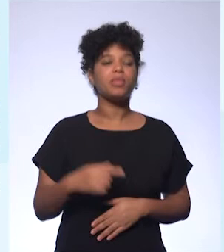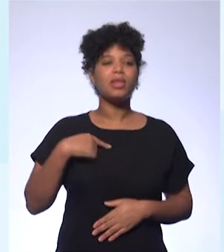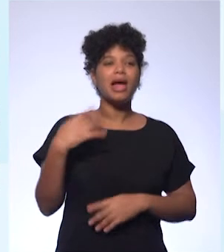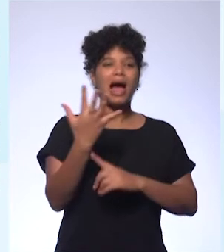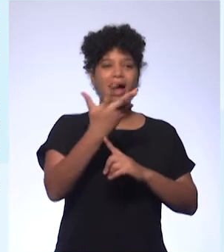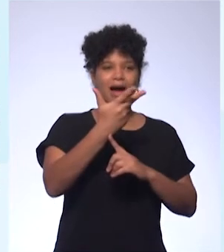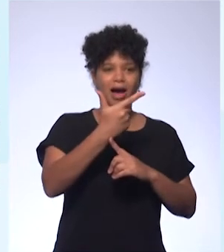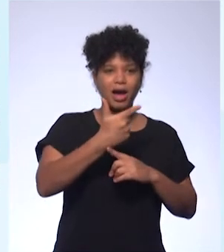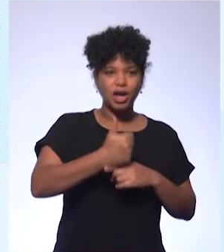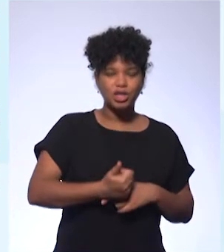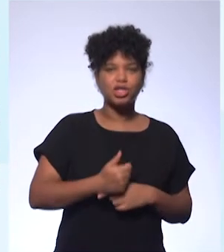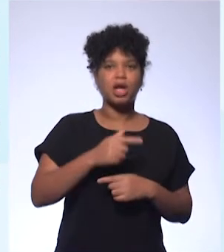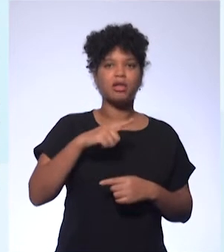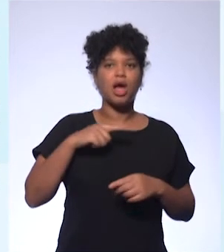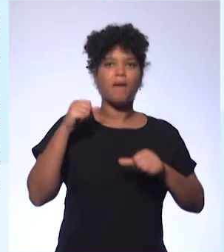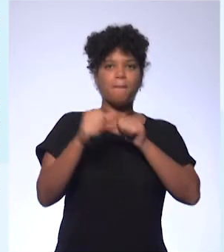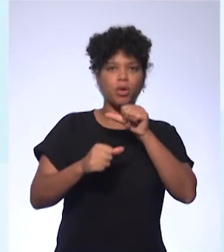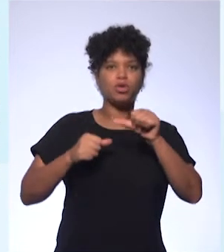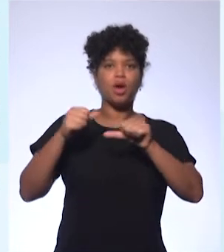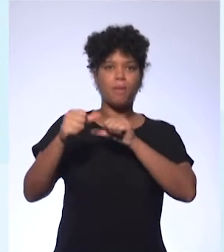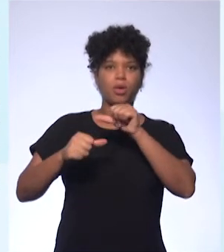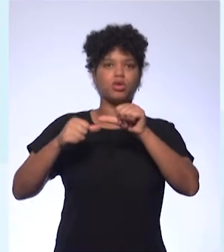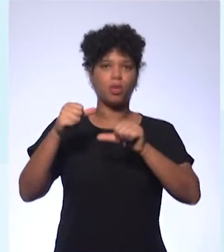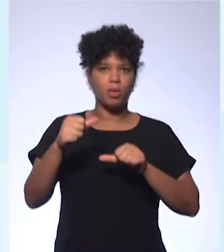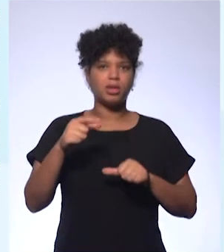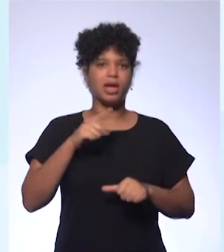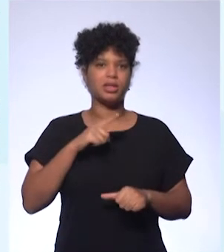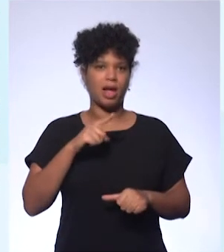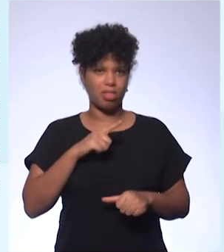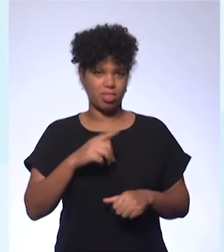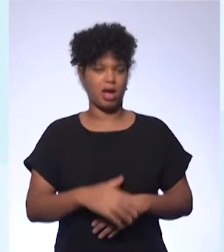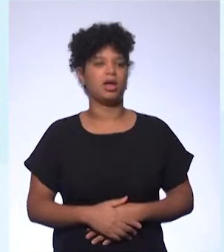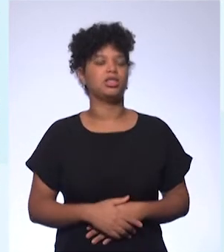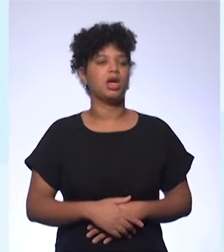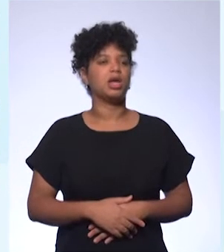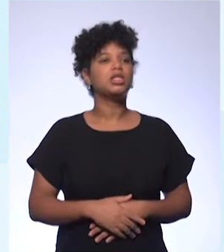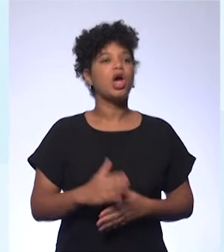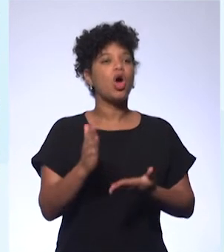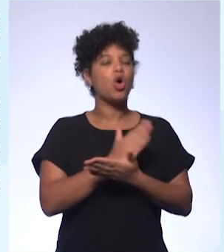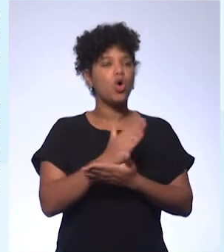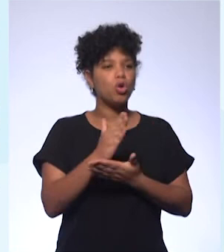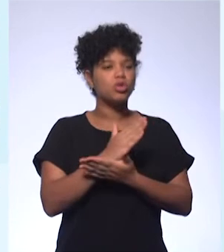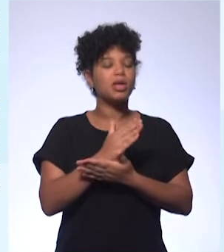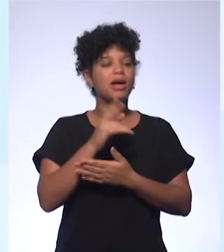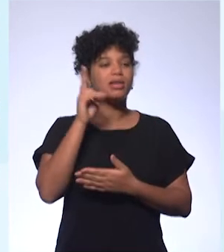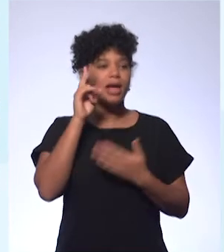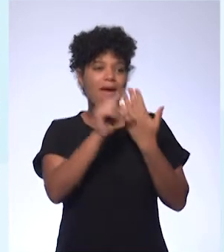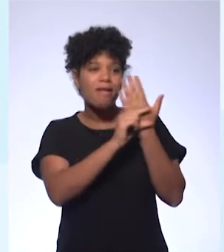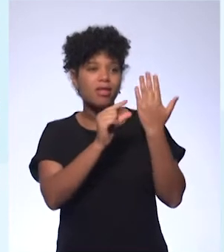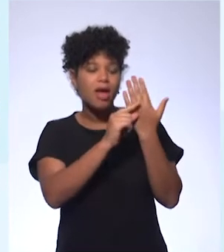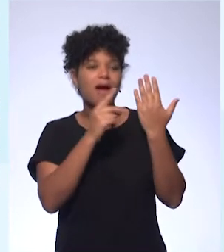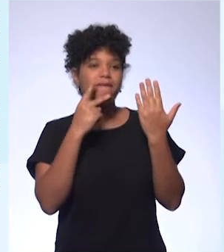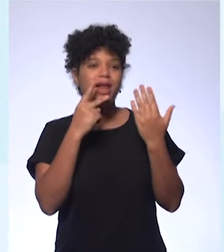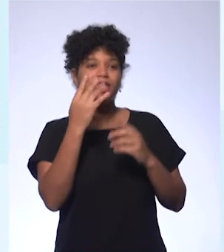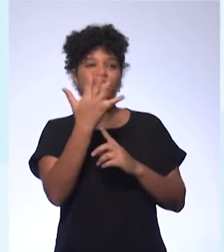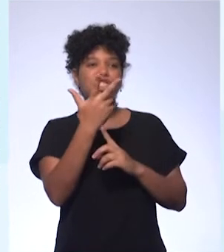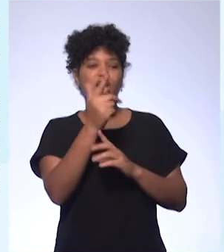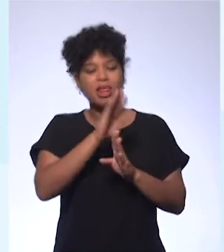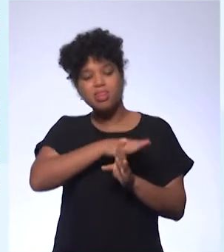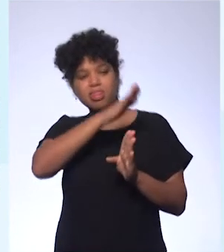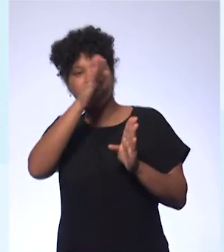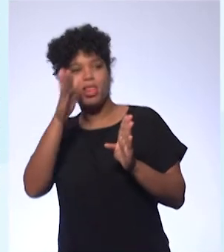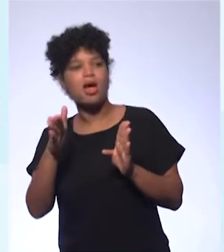contemporânea e da arte pós-moderna, né, que a gente pode chamar, né, muitos autores citam como arte pós-moderna,